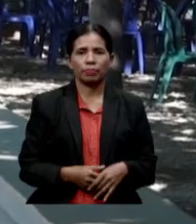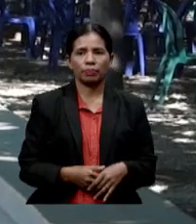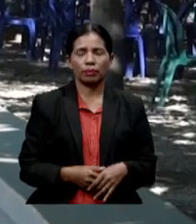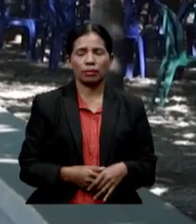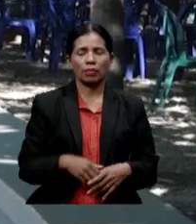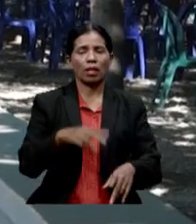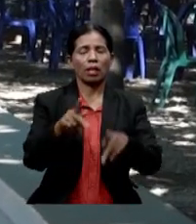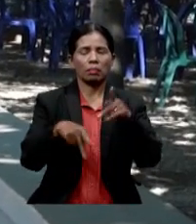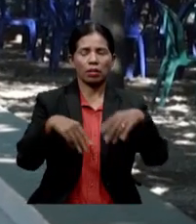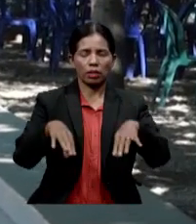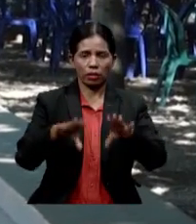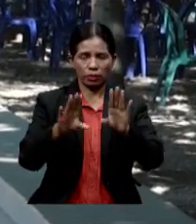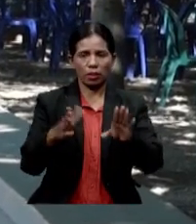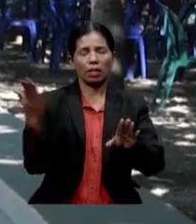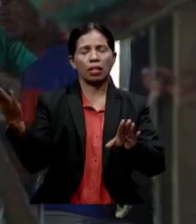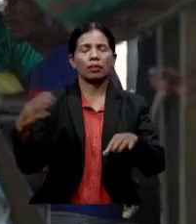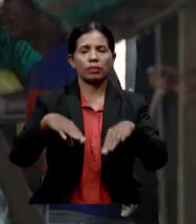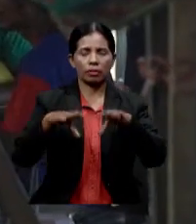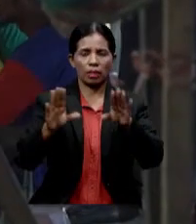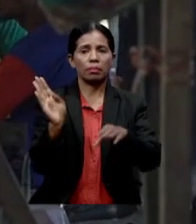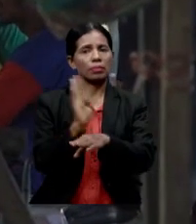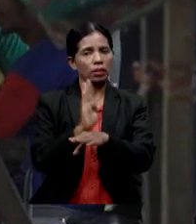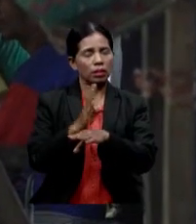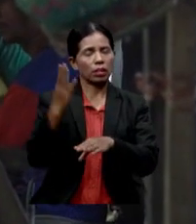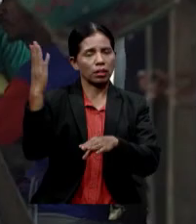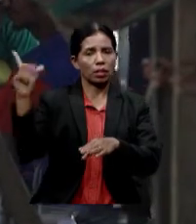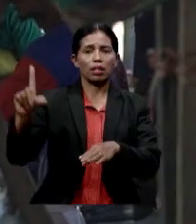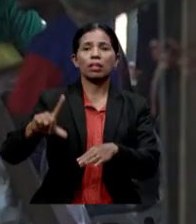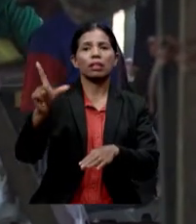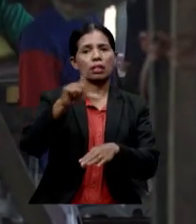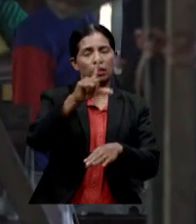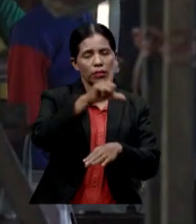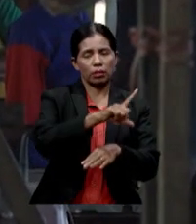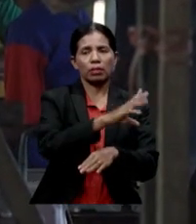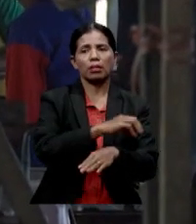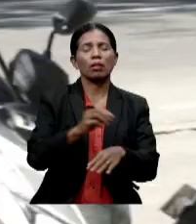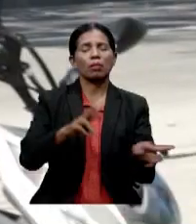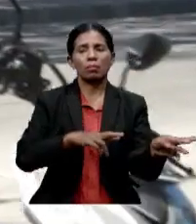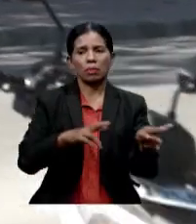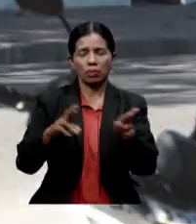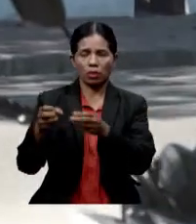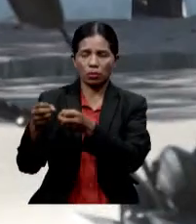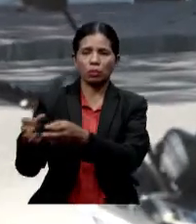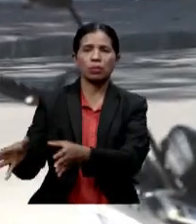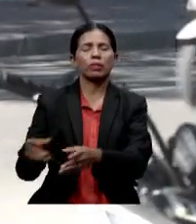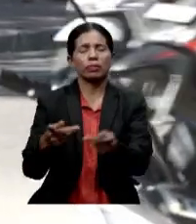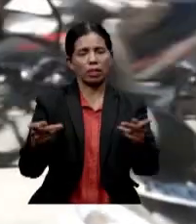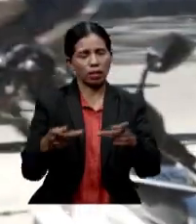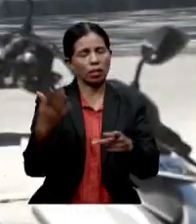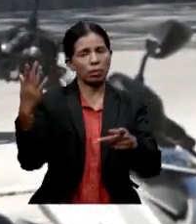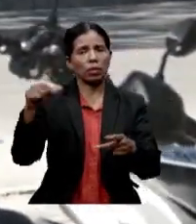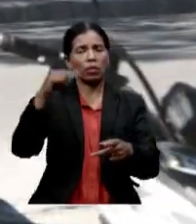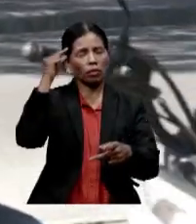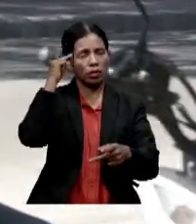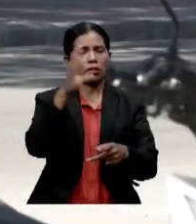Vendedor Siranebe durante ne halau atividade negócio ia largo le sidere pronto a tu hamamu que fatin refere, mas be governo tem que criar